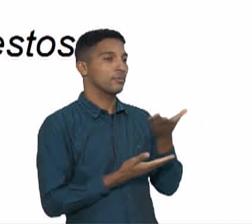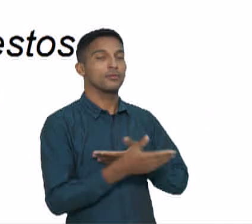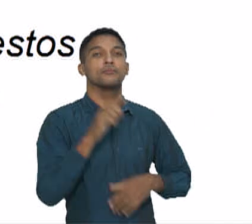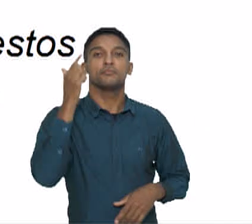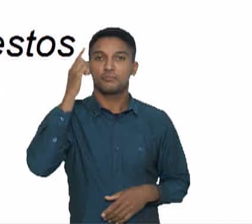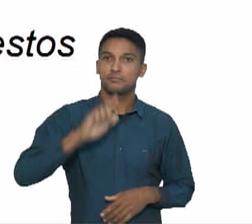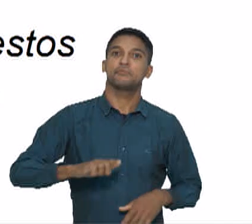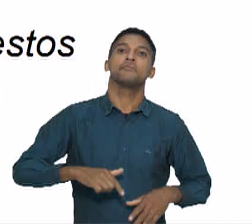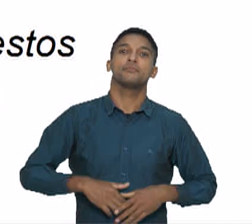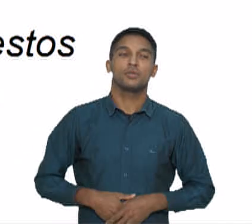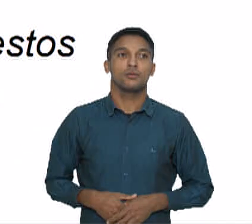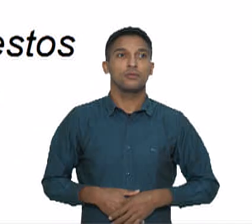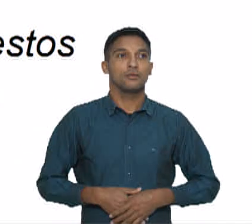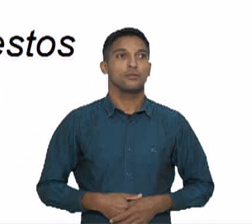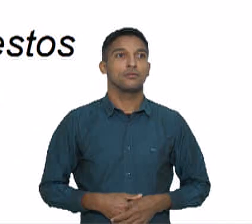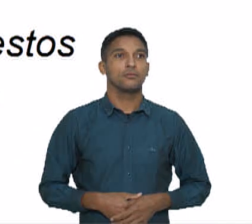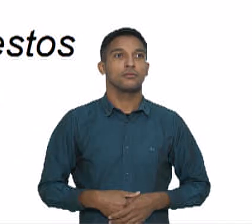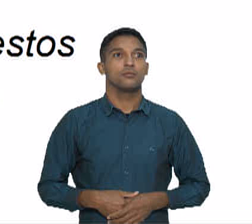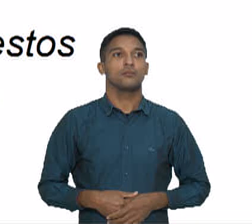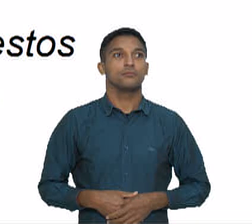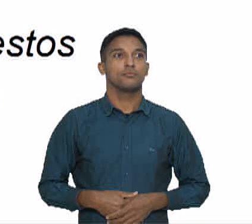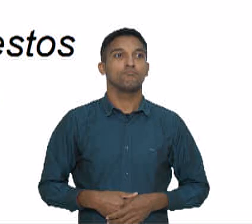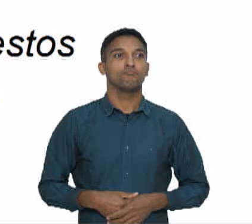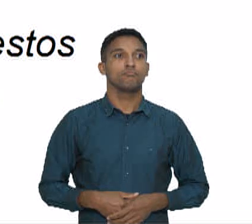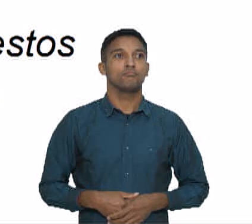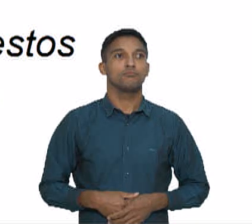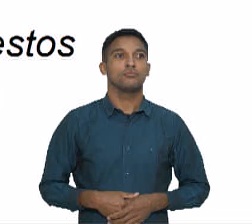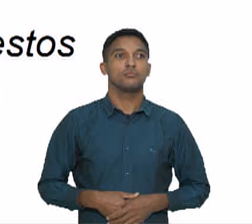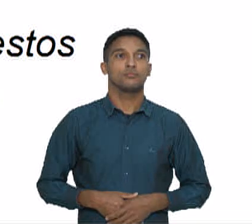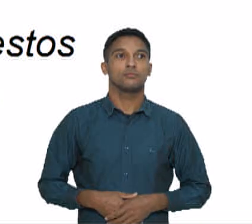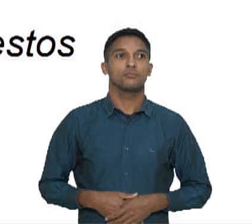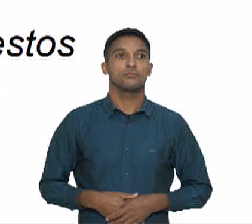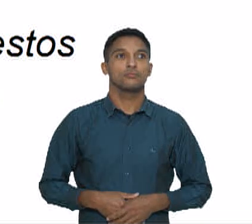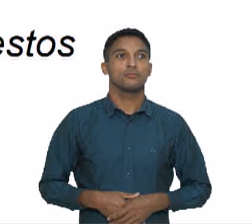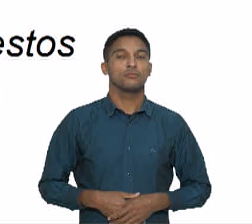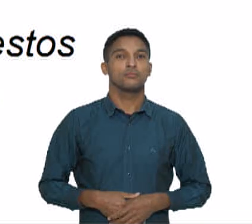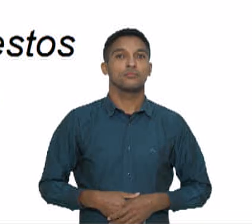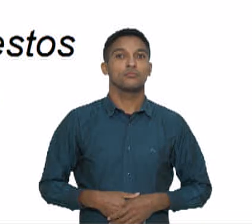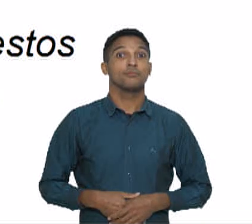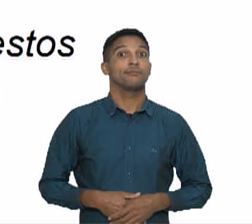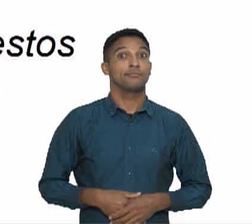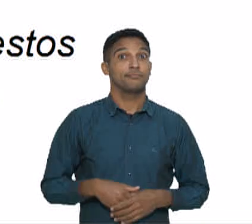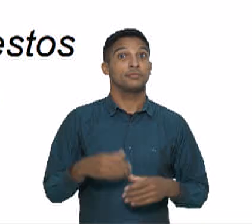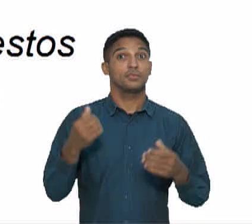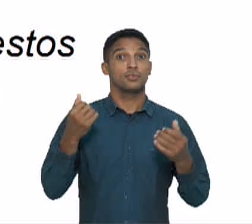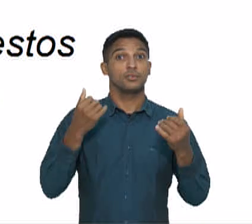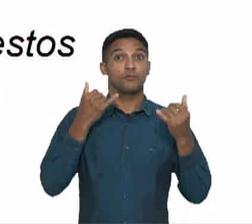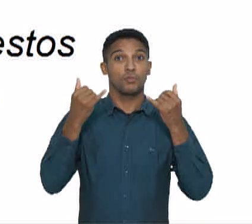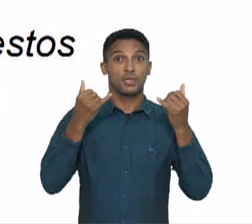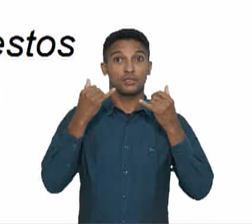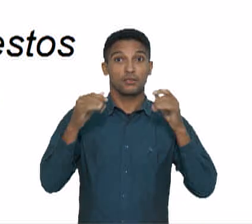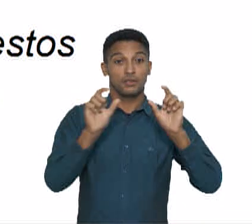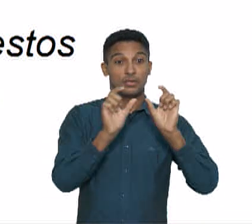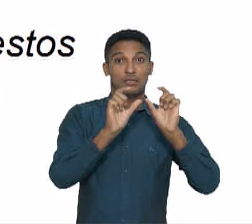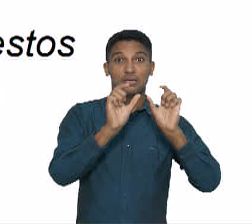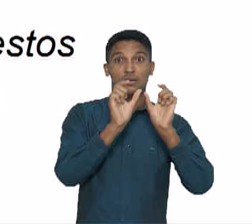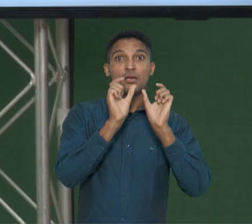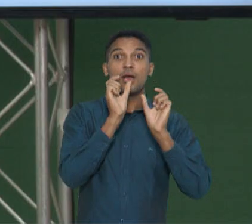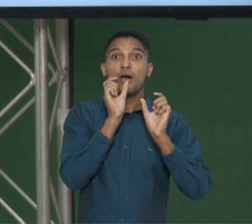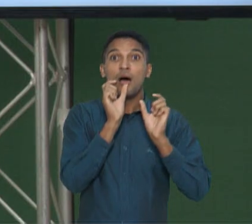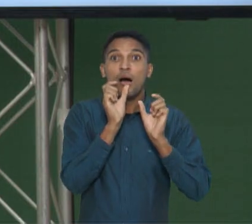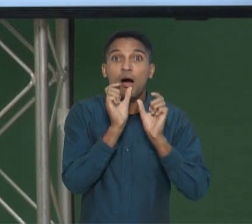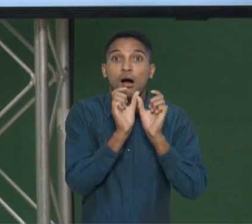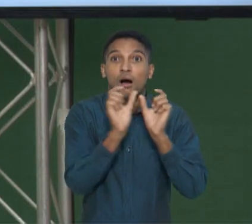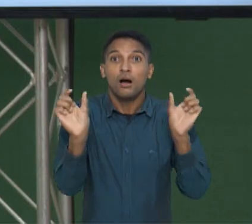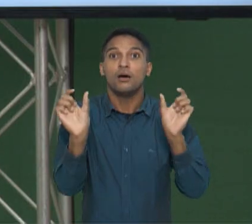Mensajes errôneos levam a resultados opostos ou totalmente diferentes a lo que se pretendia, ou seja, a partir do